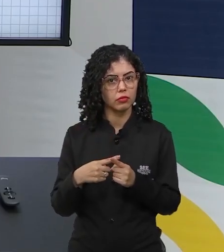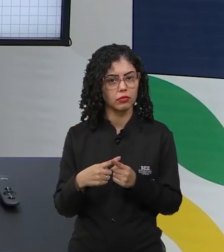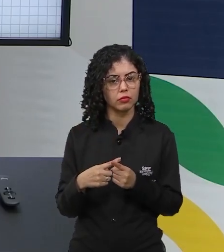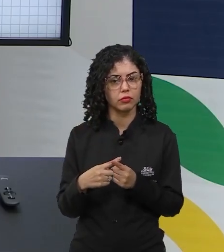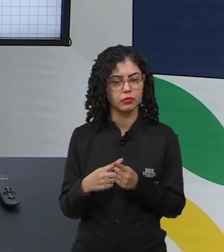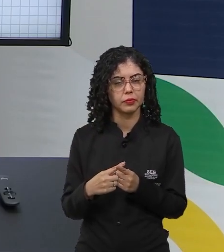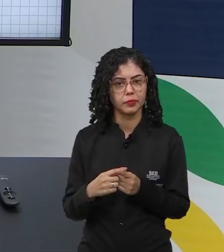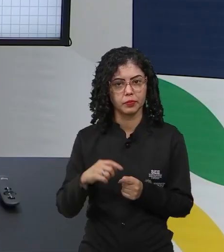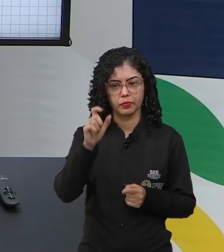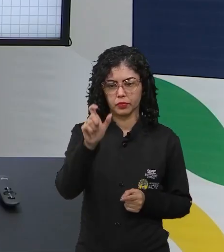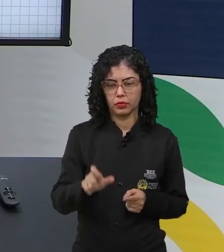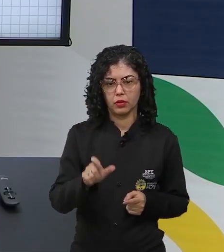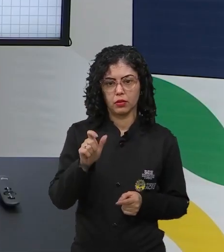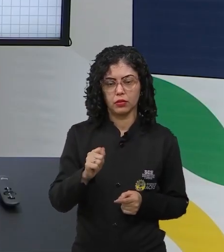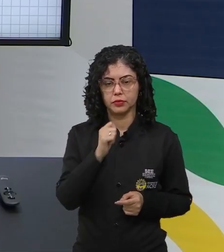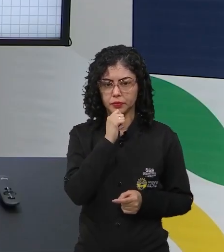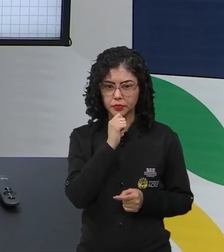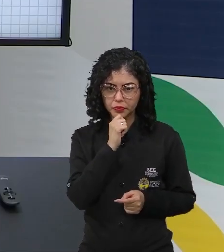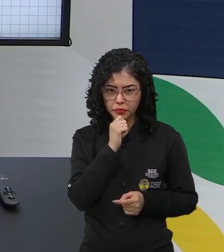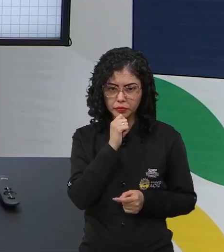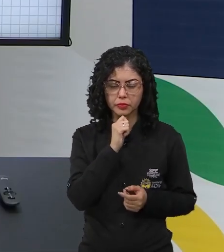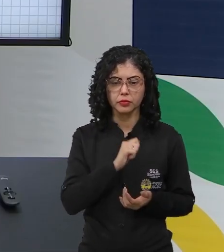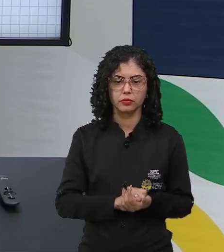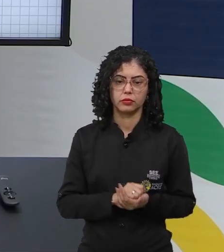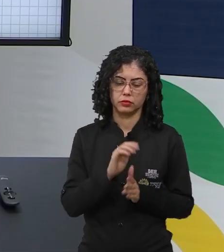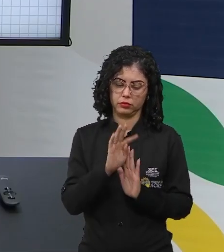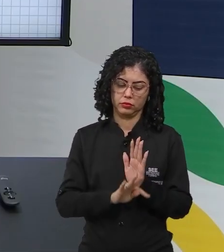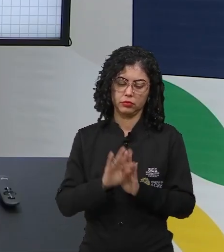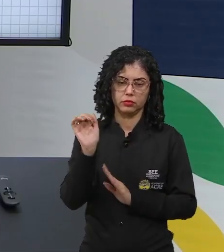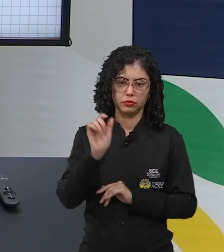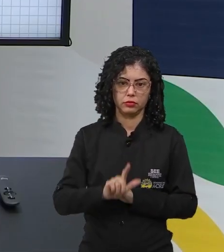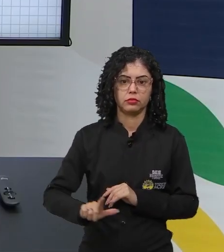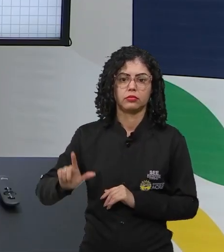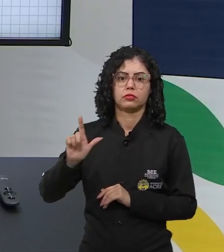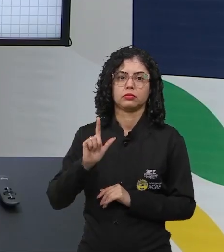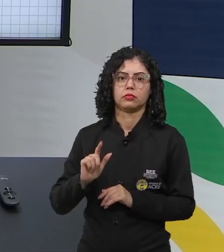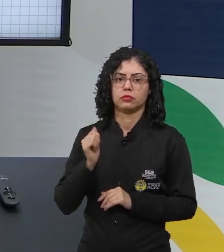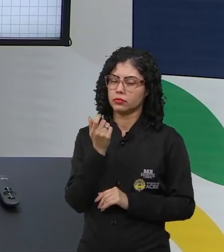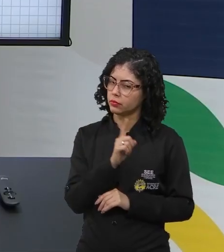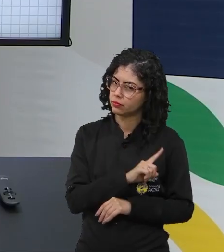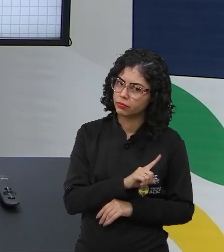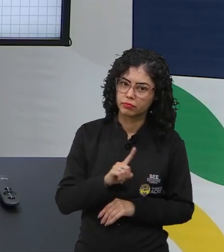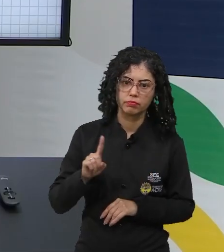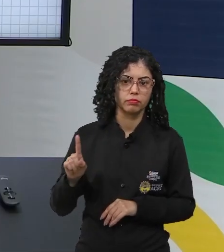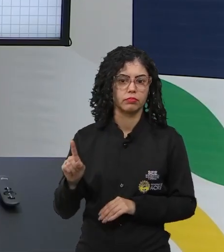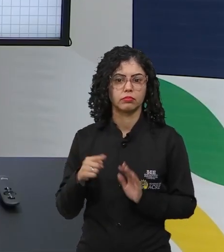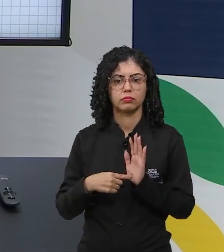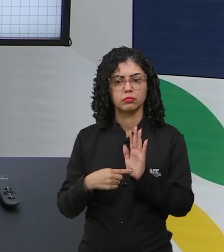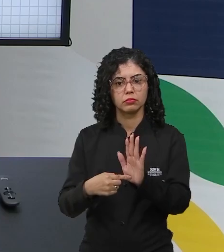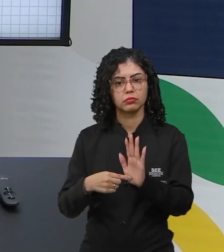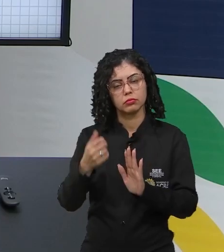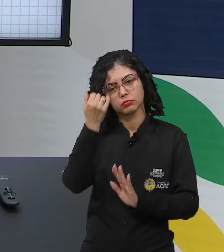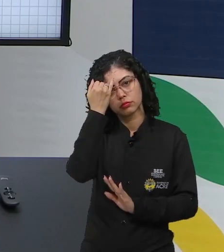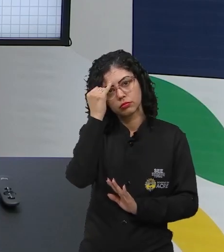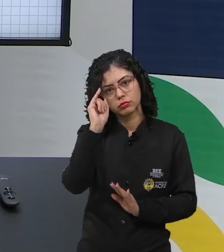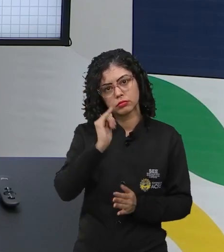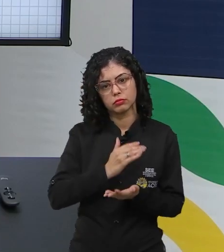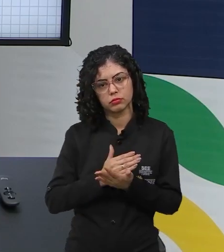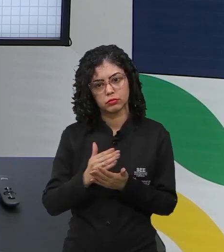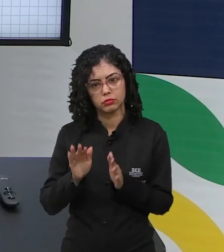o autor, principalmente os autores de texto literário, eles não querem revelar a ideia logo